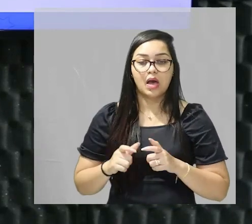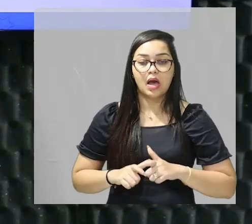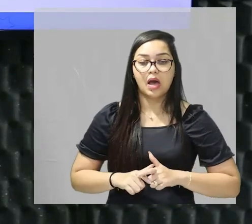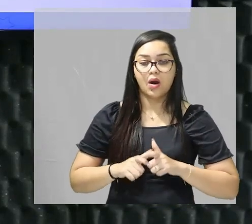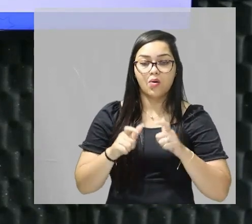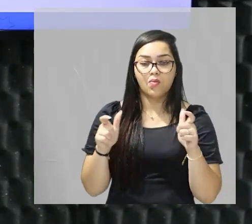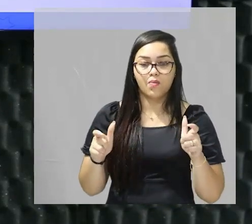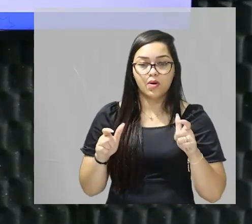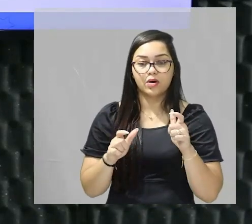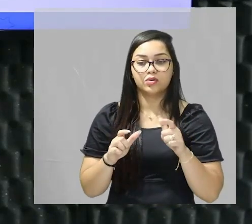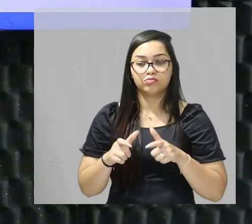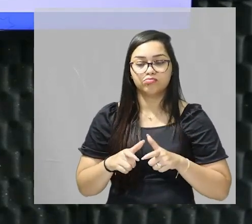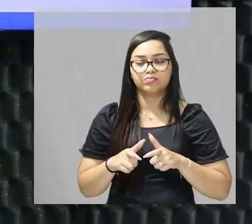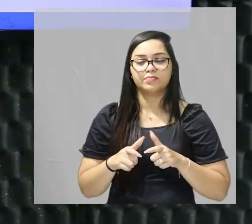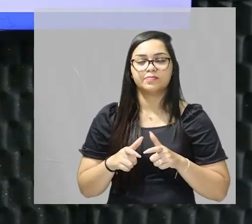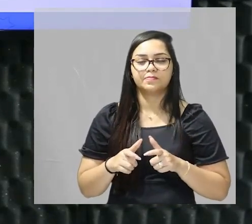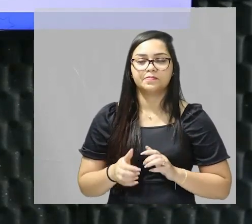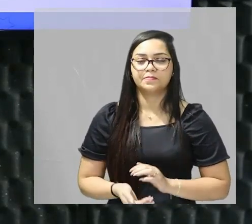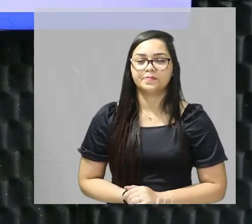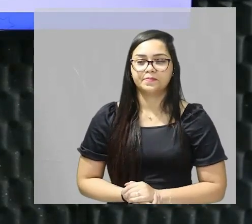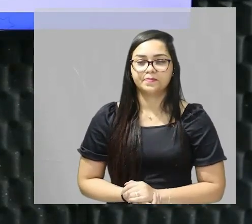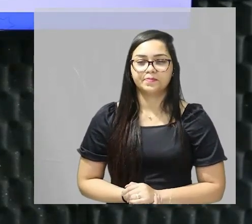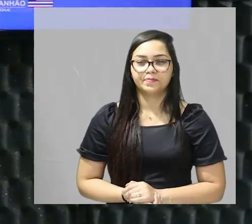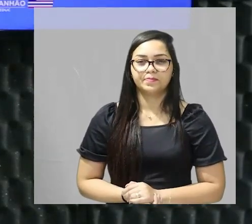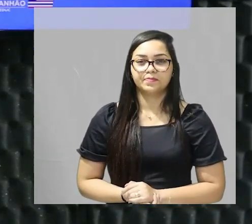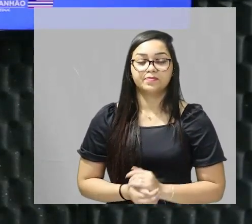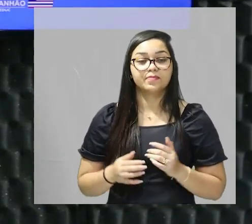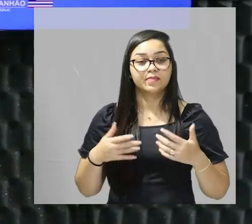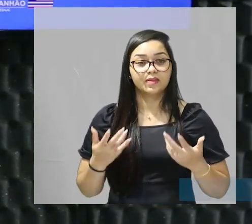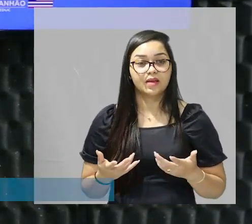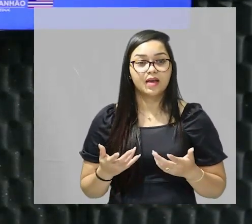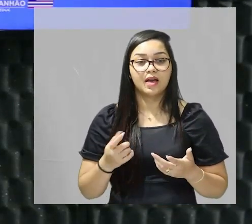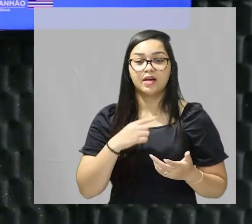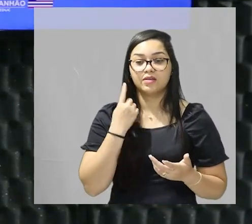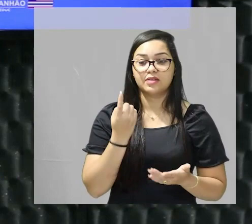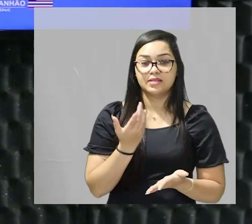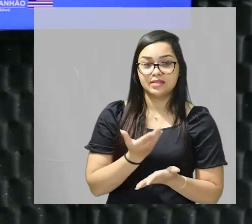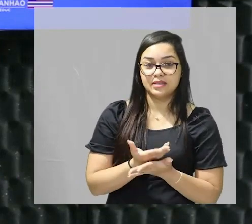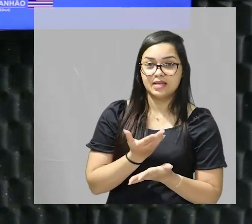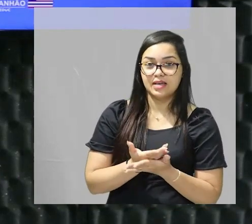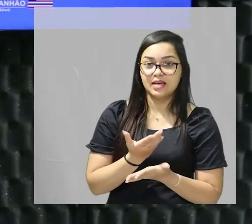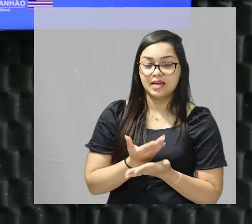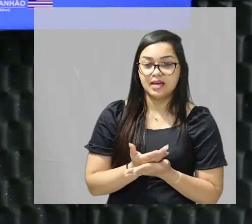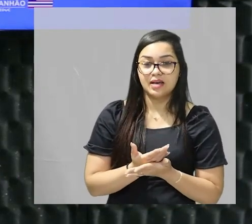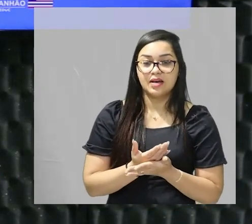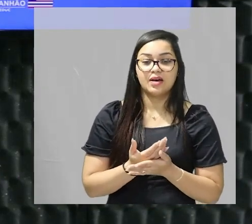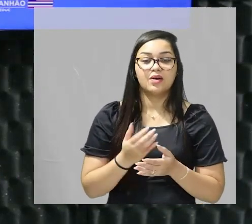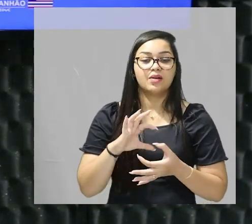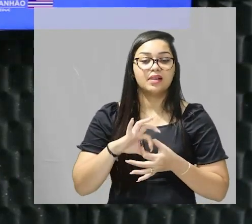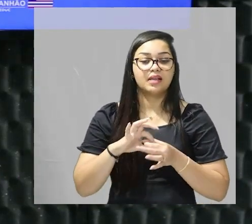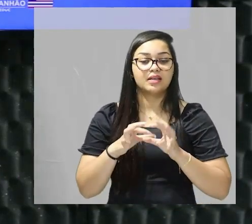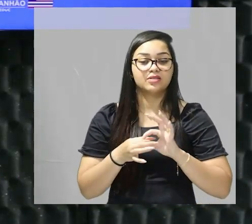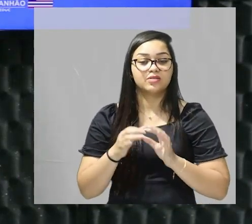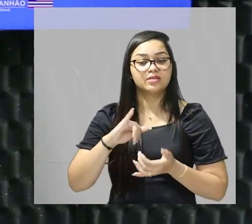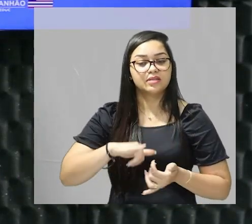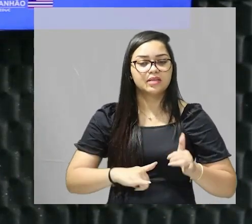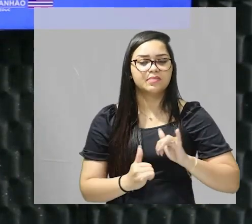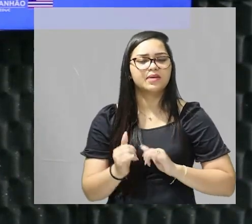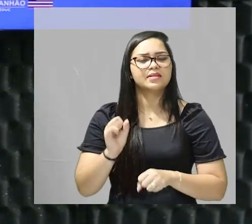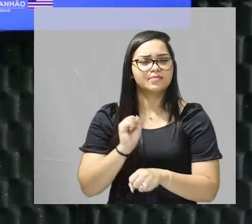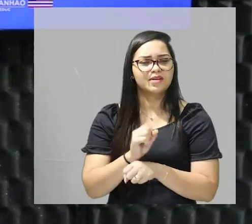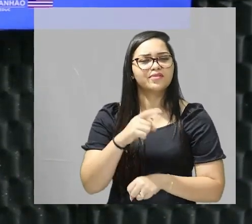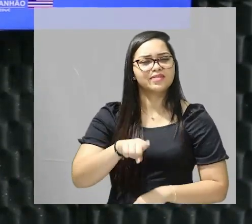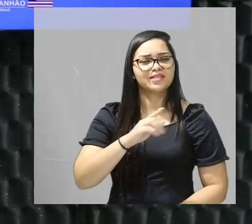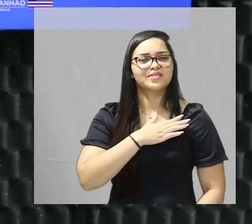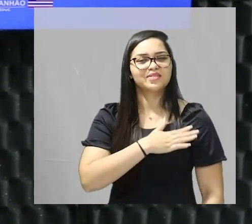do tamanho dos átomos. Beleza, turminha? Então, essa foi a nossa aula. Ligações químicas. Turminha, espero que vocês tenham